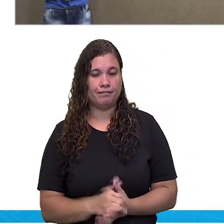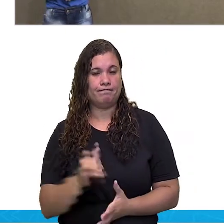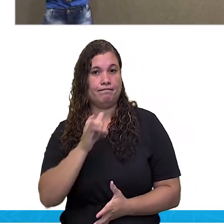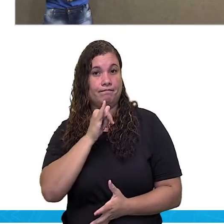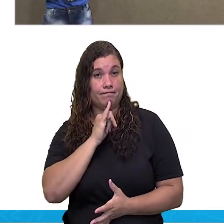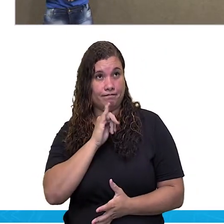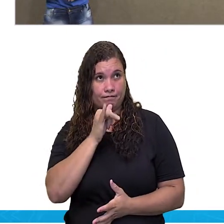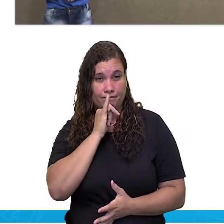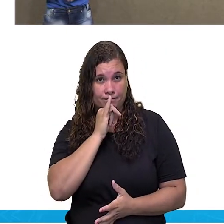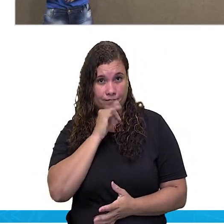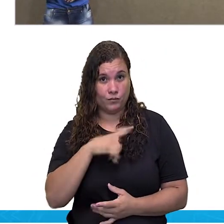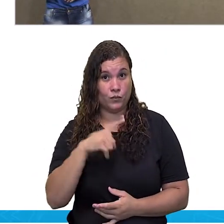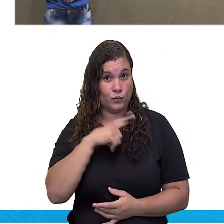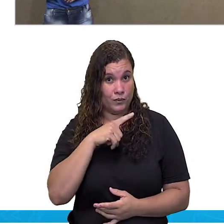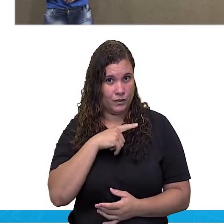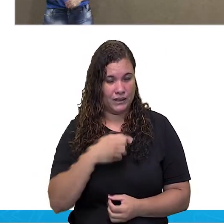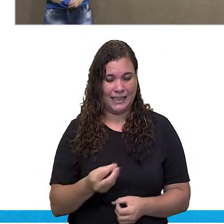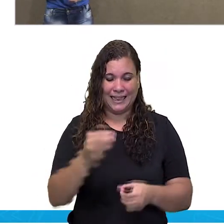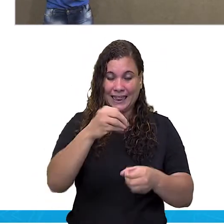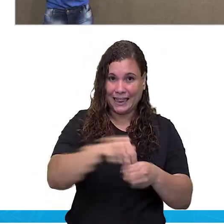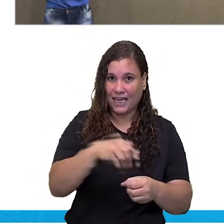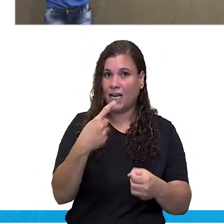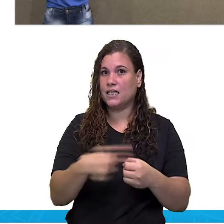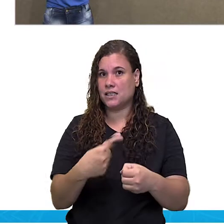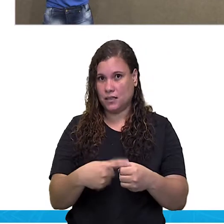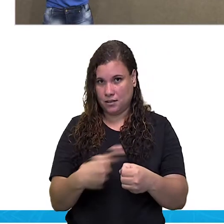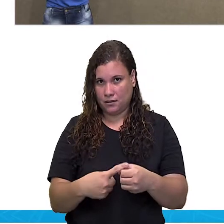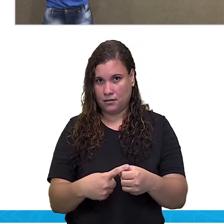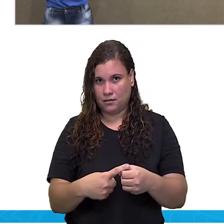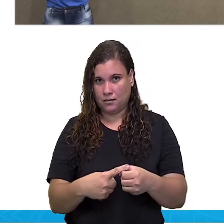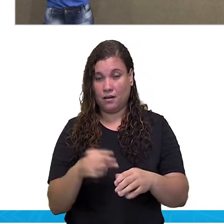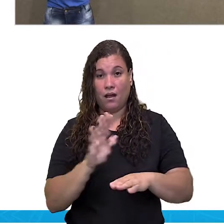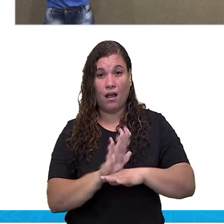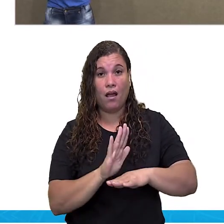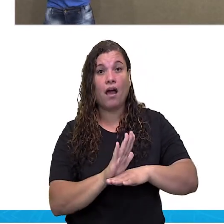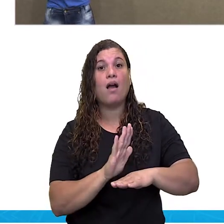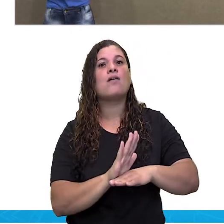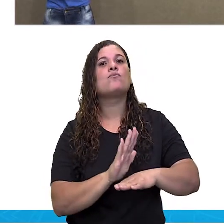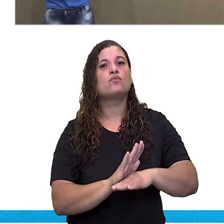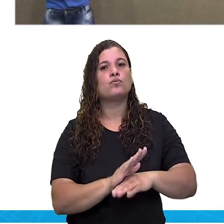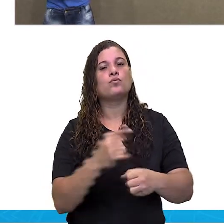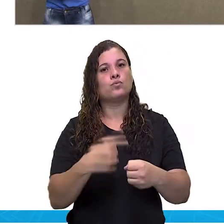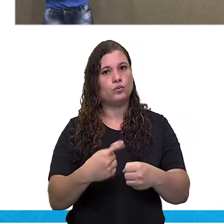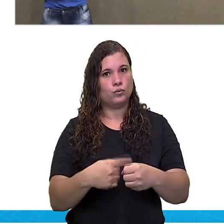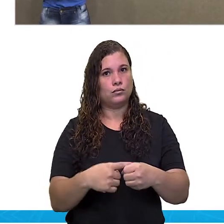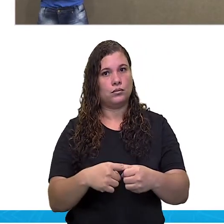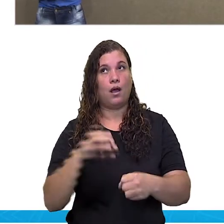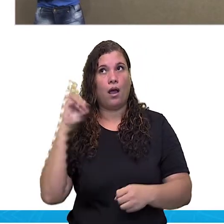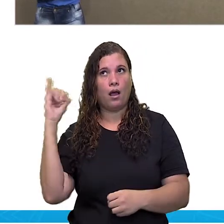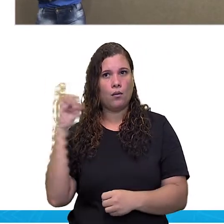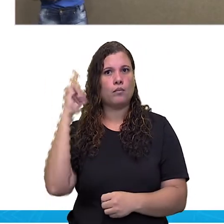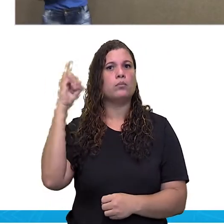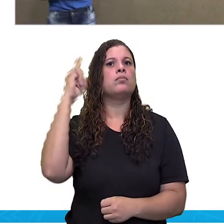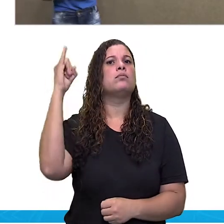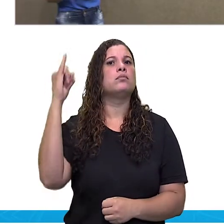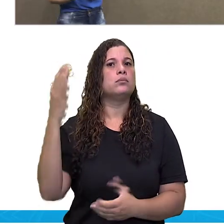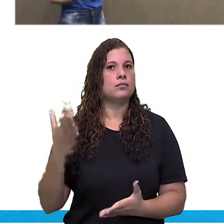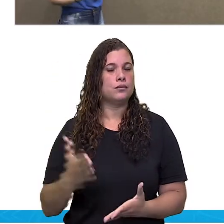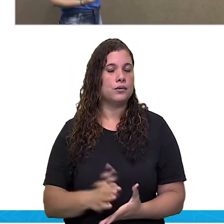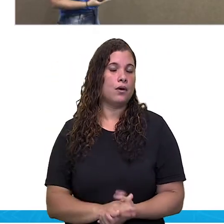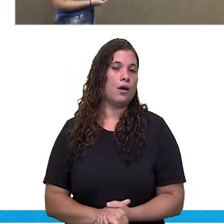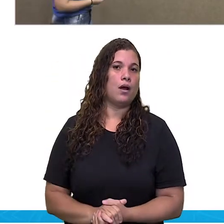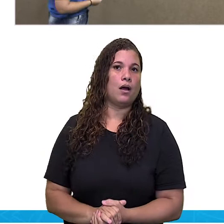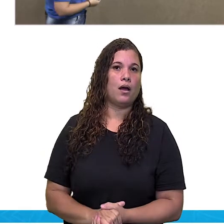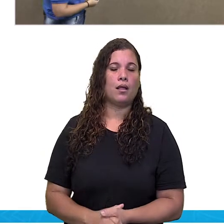única atividade da cidade, não, tá? São as principais, as mais importantes, ok? Então, nós